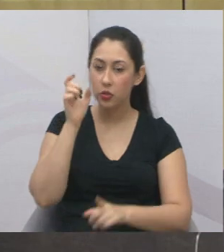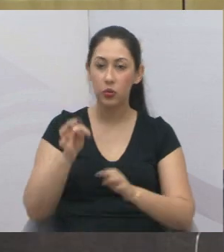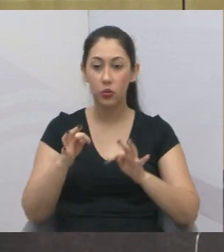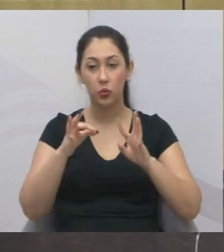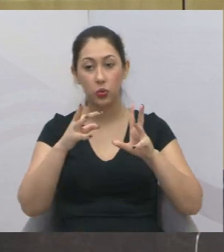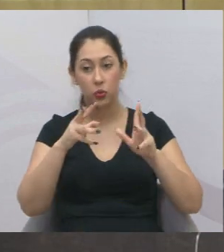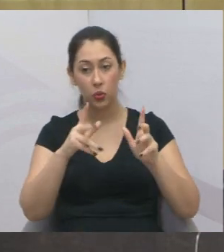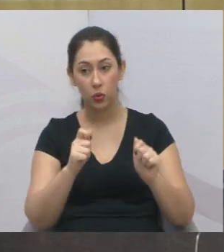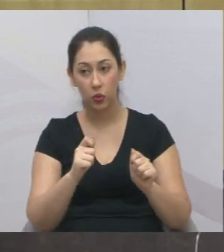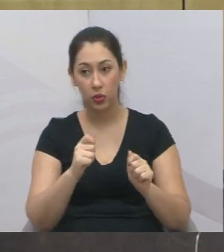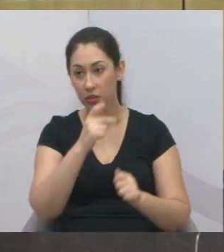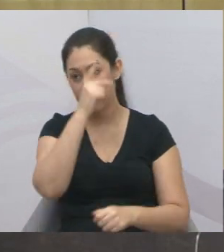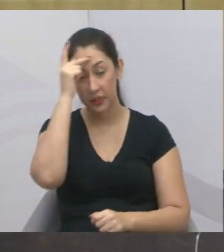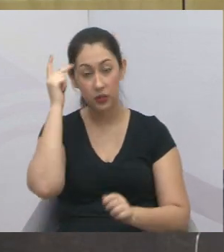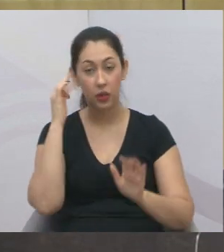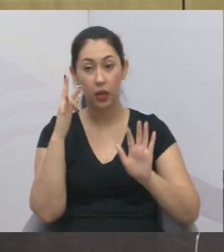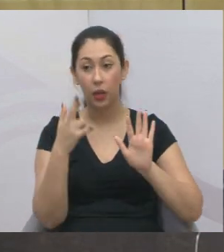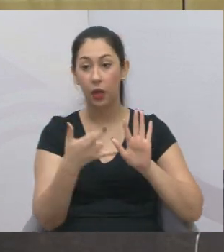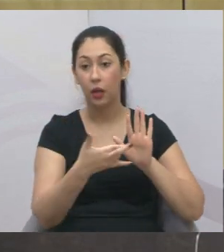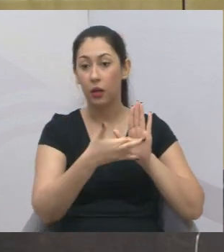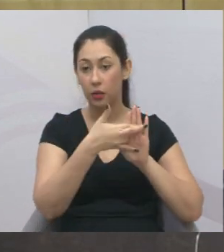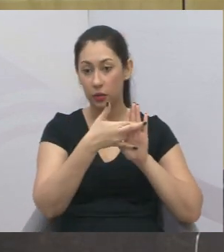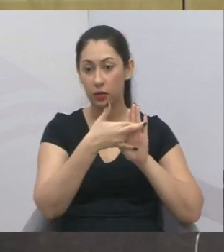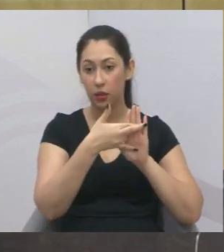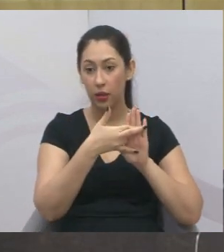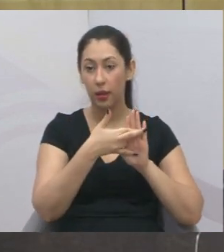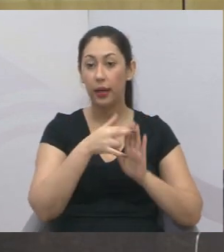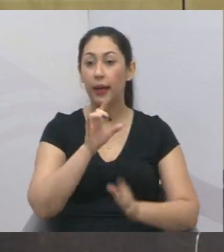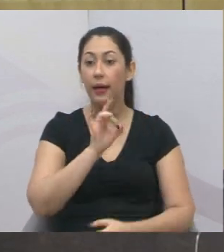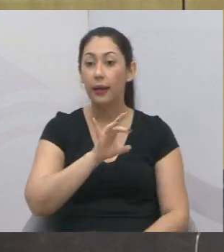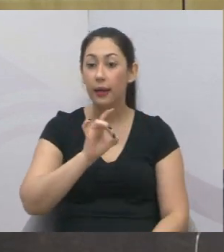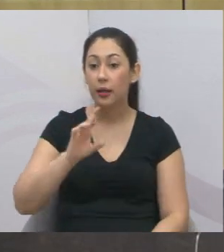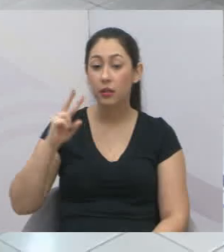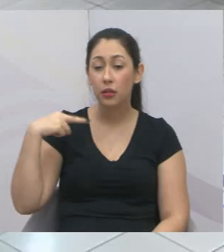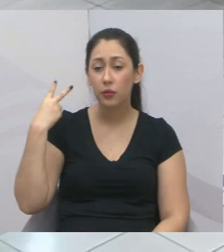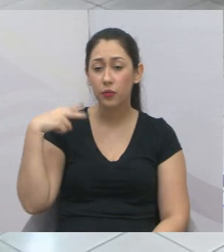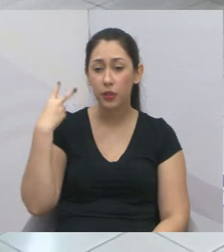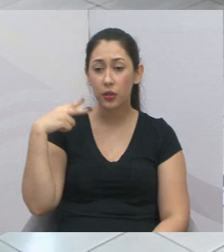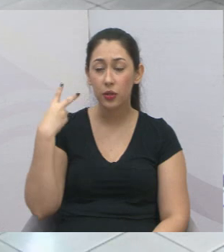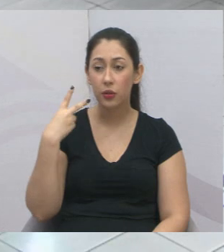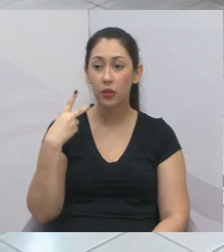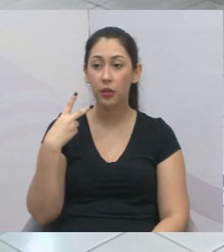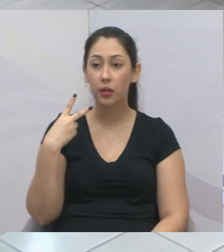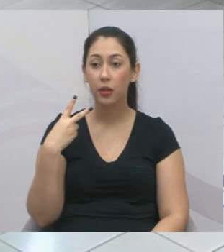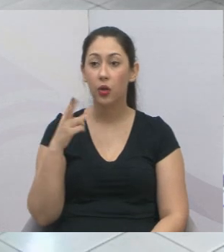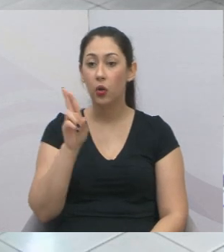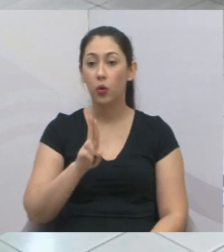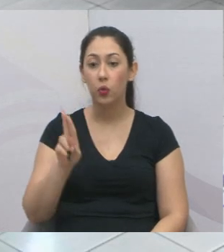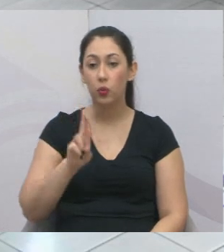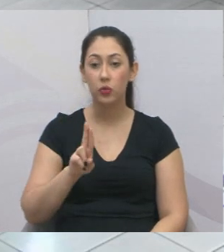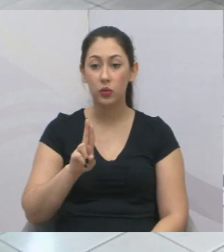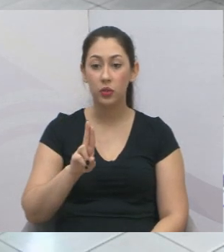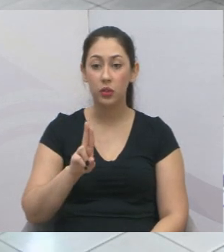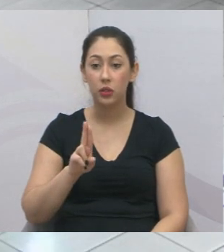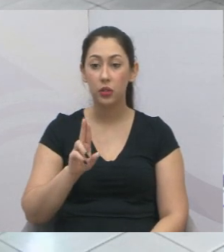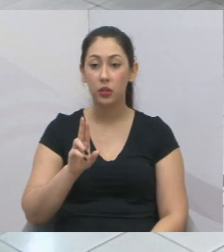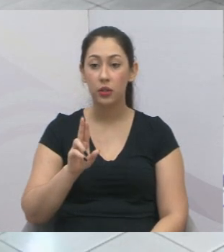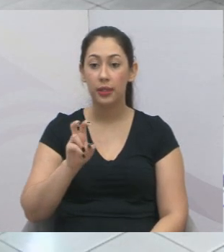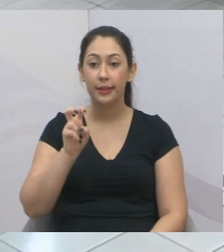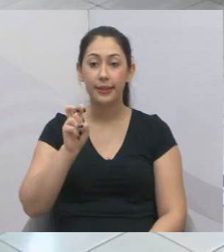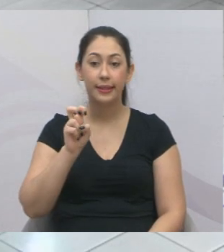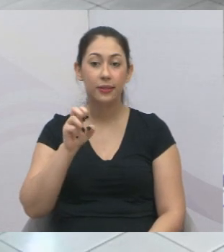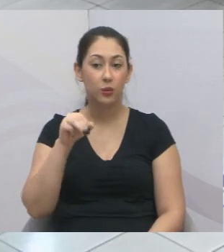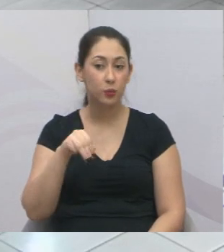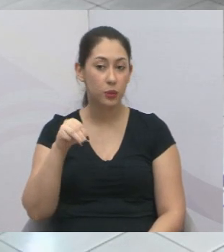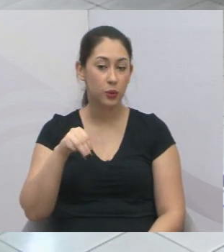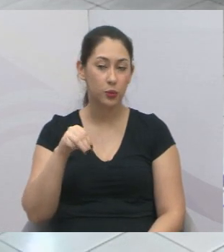presentes, as normas regimentais da casa, cada vereador faça o uso da palavra no tempo de até